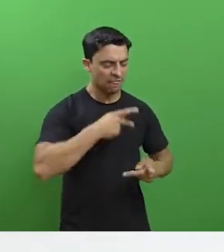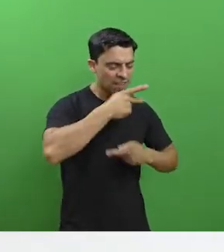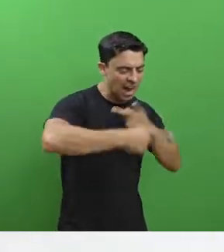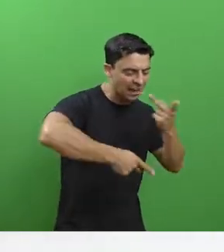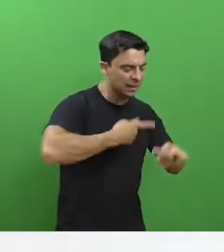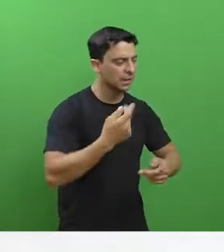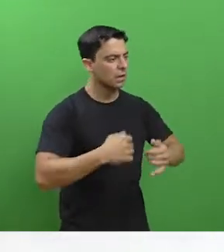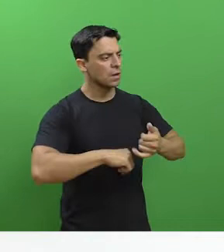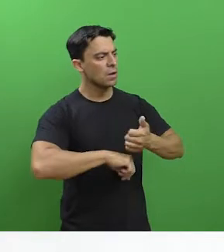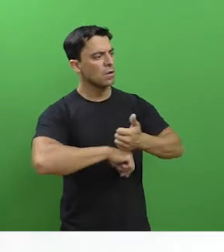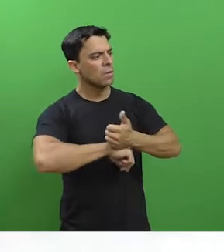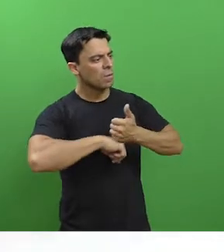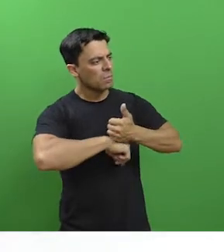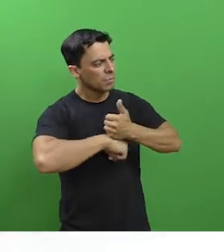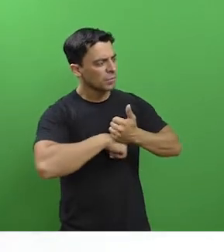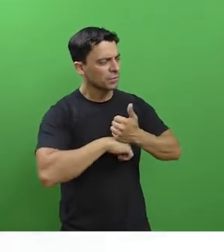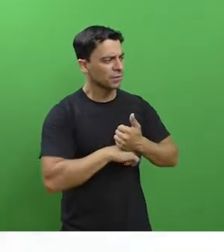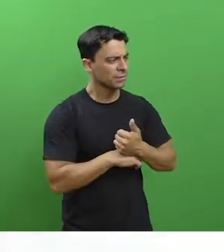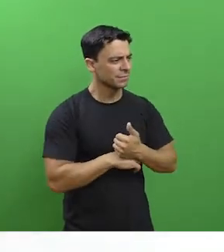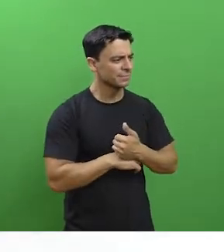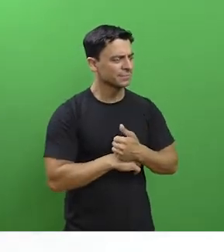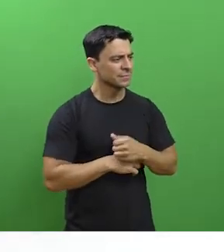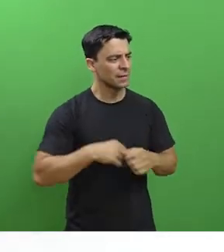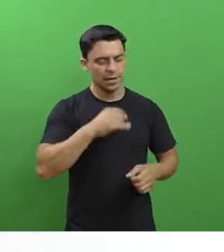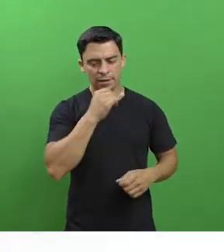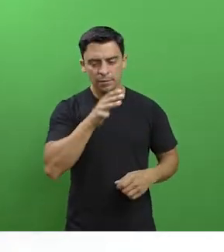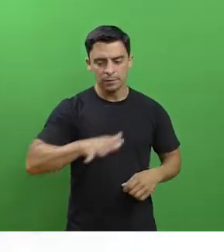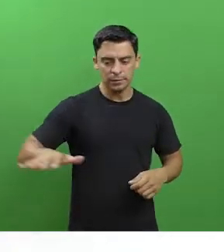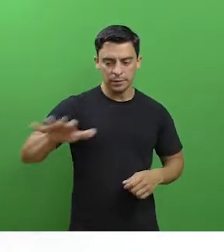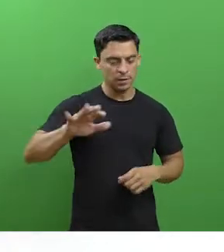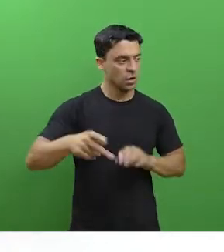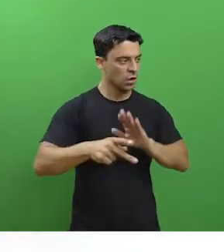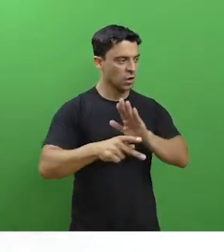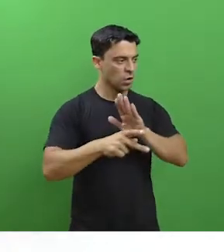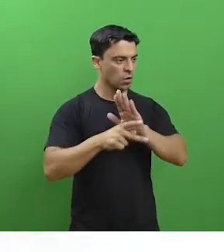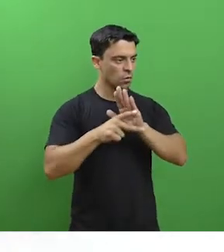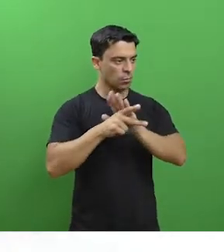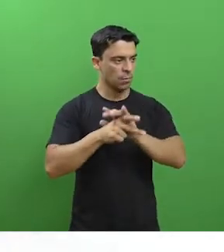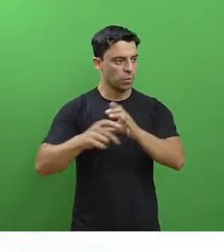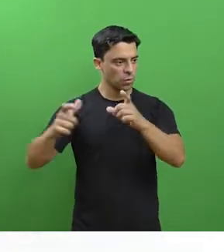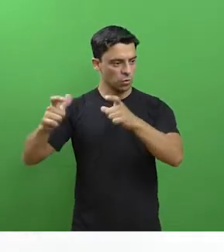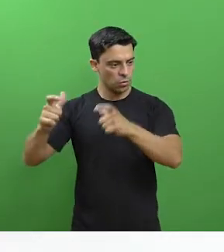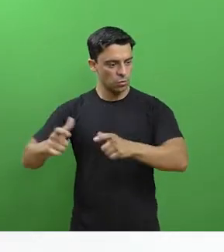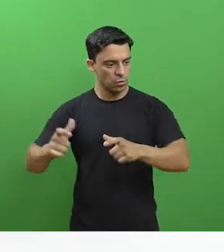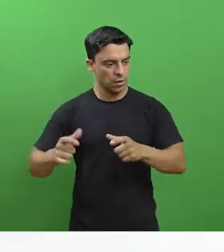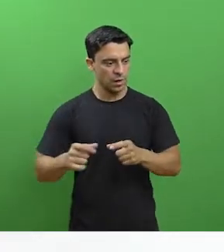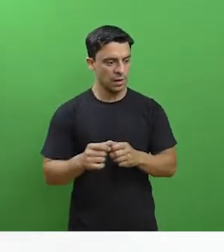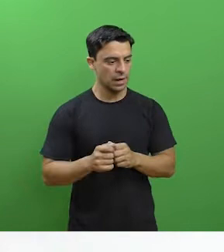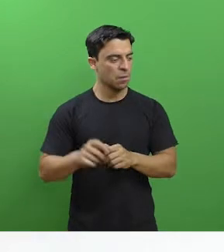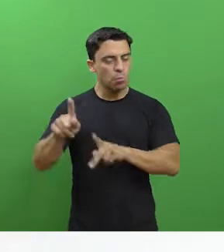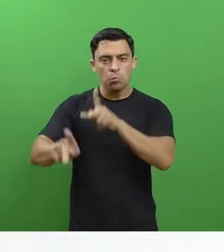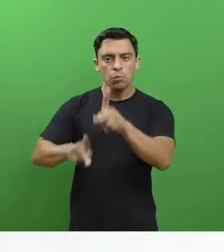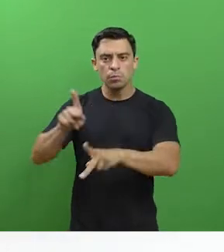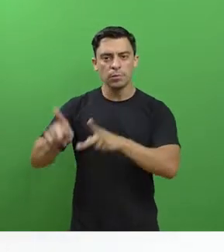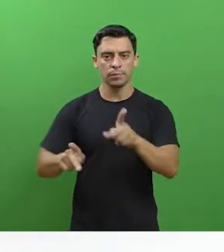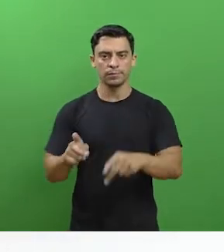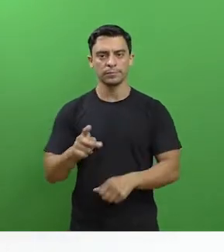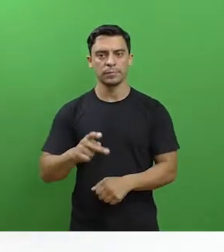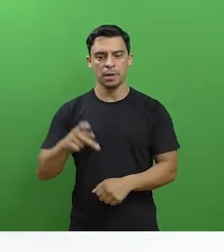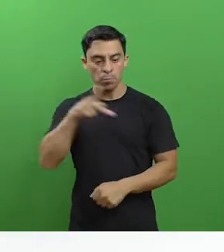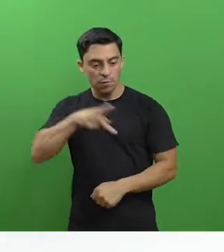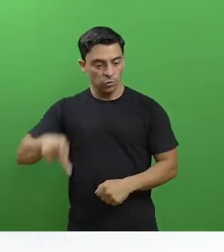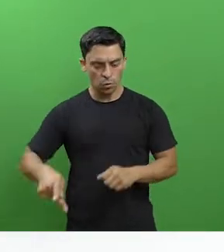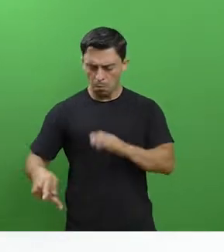profissionais, a rede pública não tem assim um professor específico para atender este aluno, então, dentro da sala de aula?